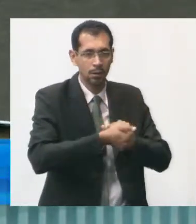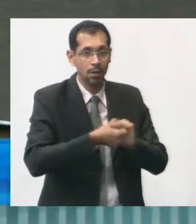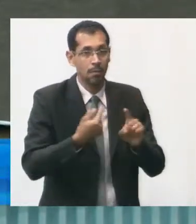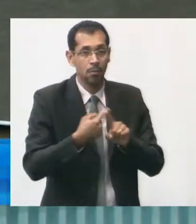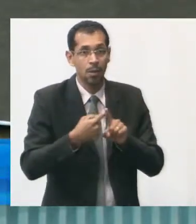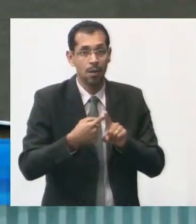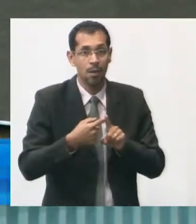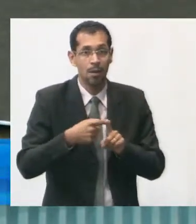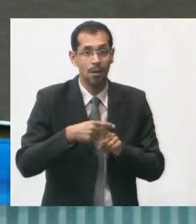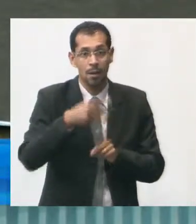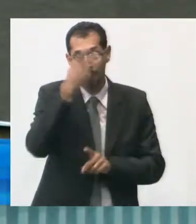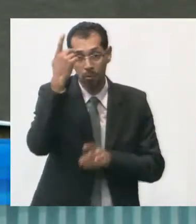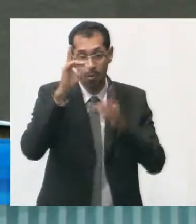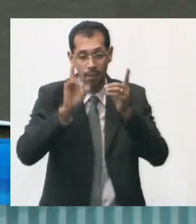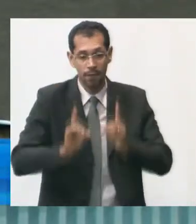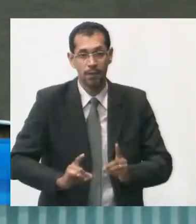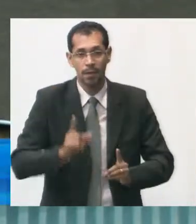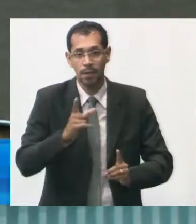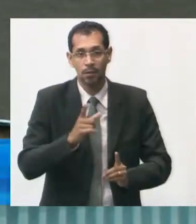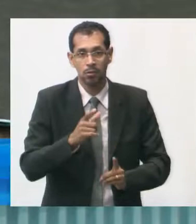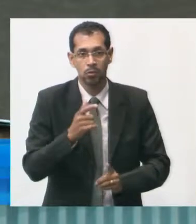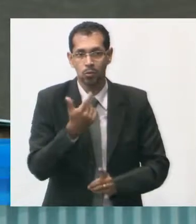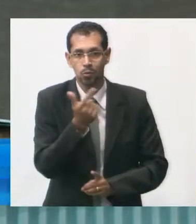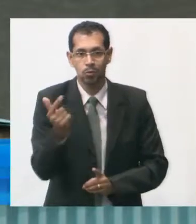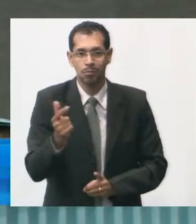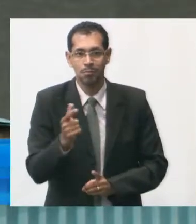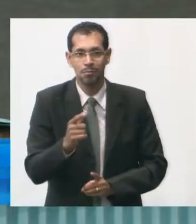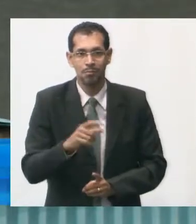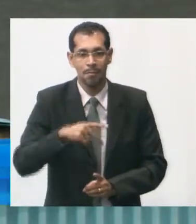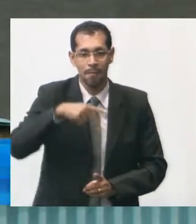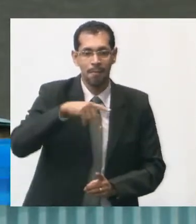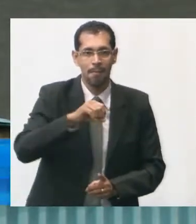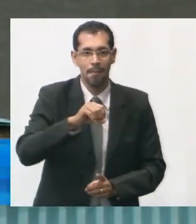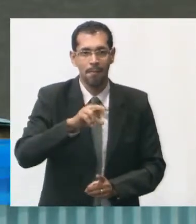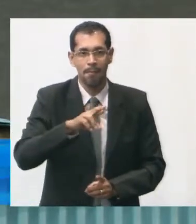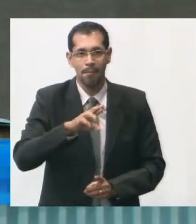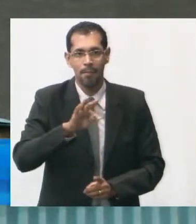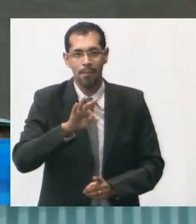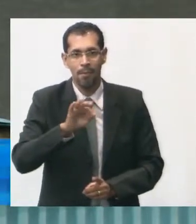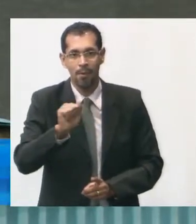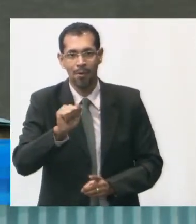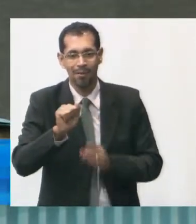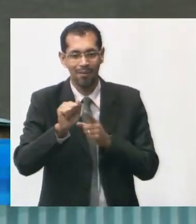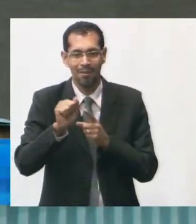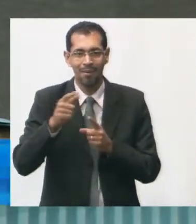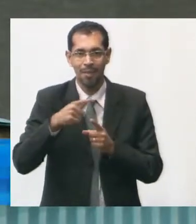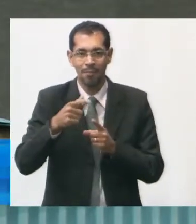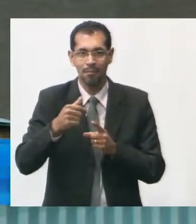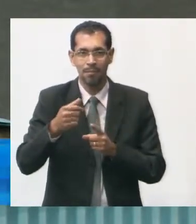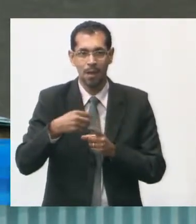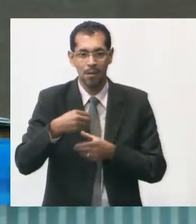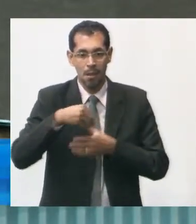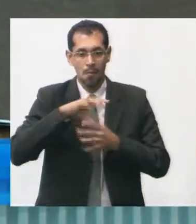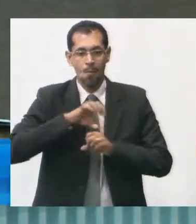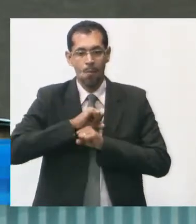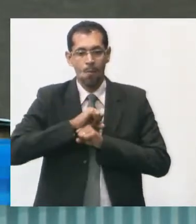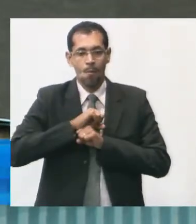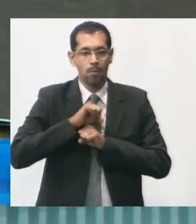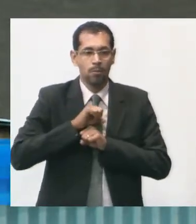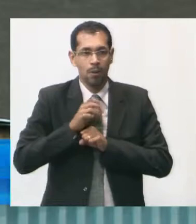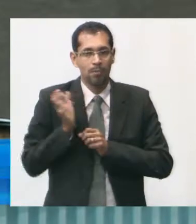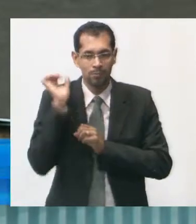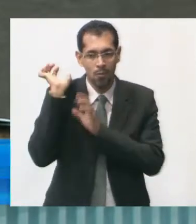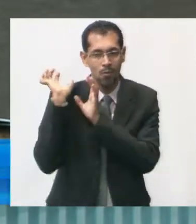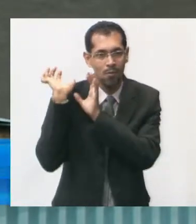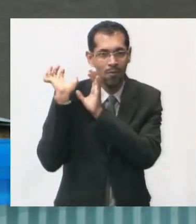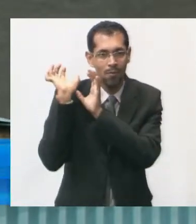que portar é carregar. Eles são pessoas com deficiência e assumem isso. Então, acho super bacana, mas eu gostaria então